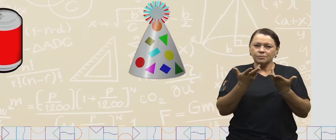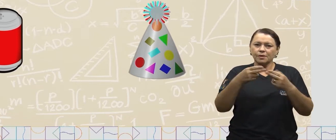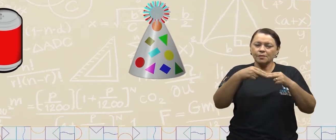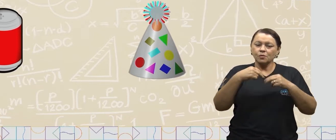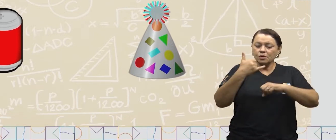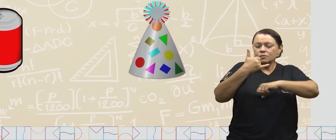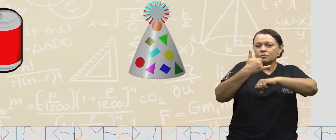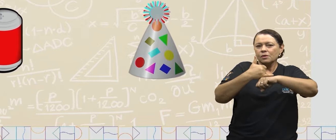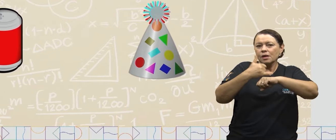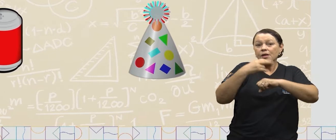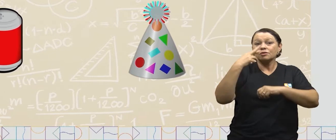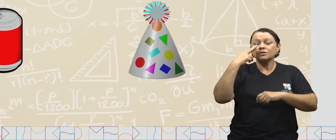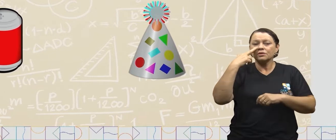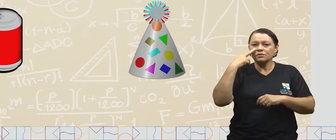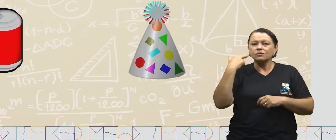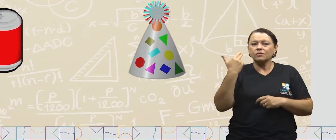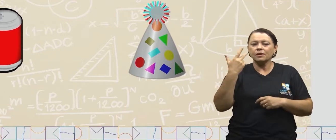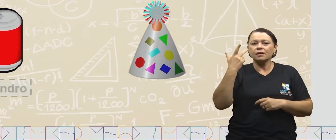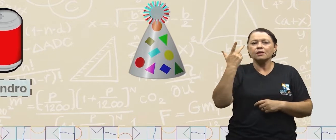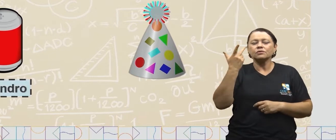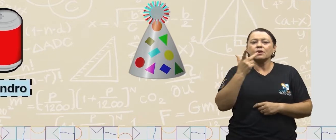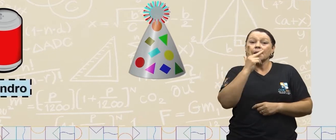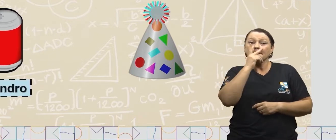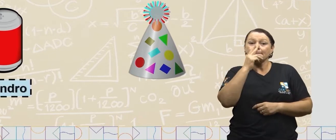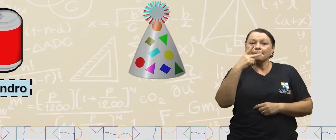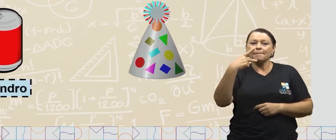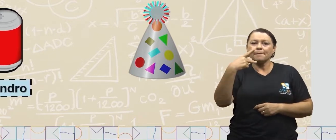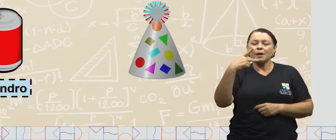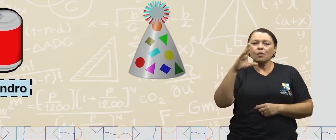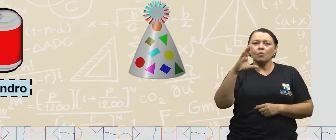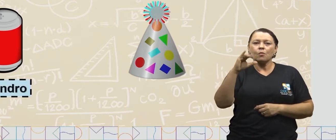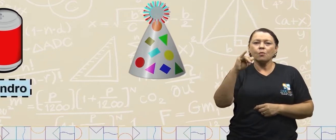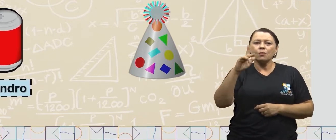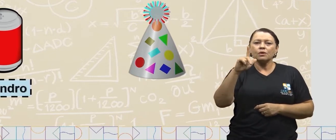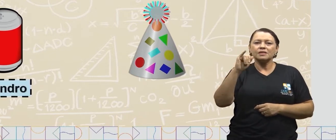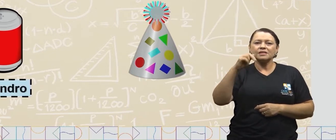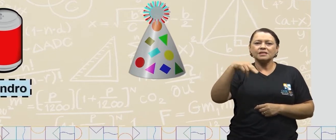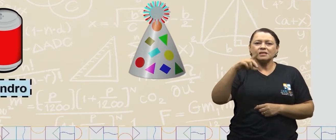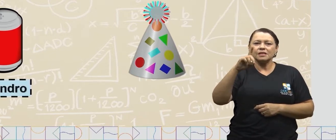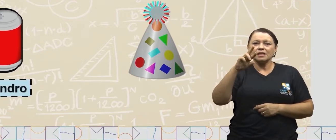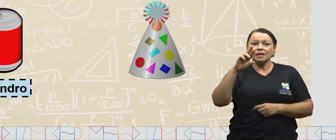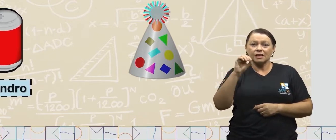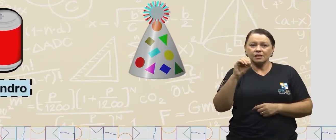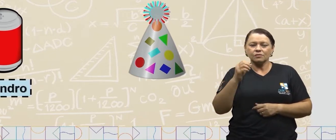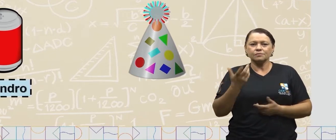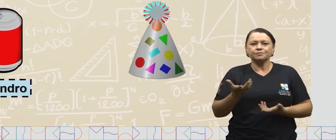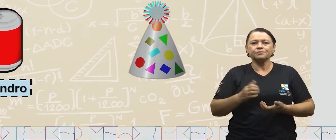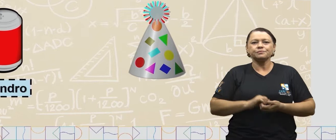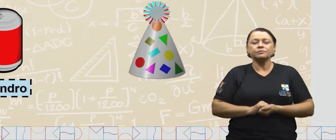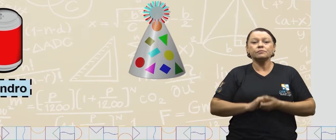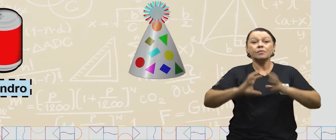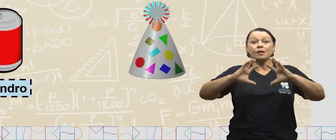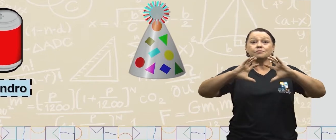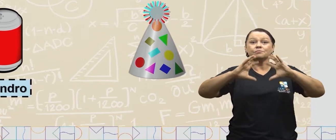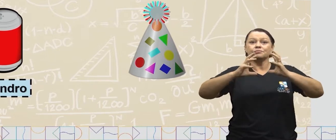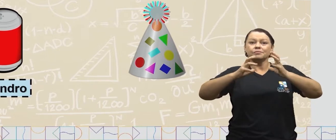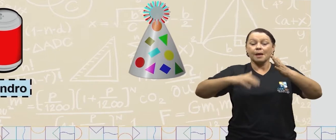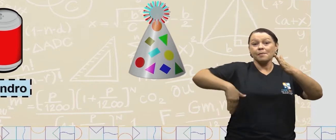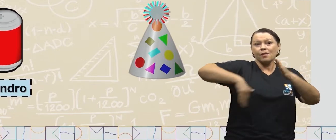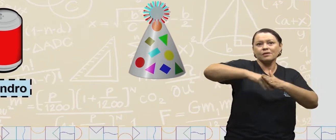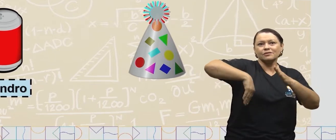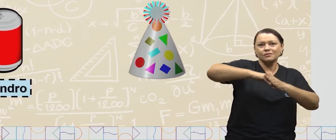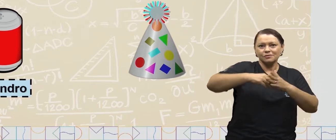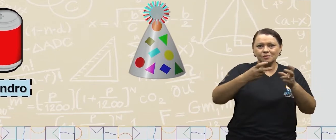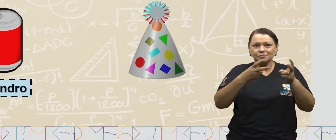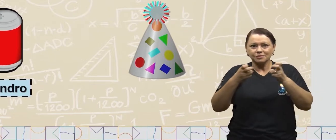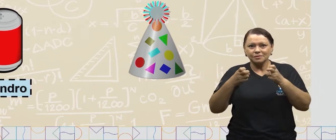de refrigerante tem o formato de um cilindro. A próxima é a bola de futebol. Perceba que ela